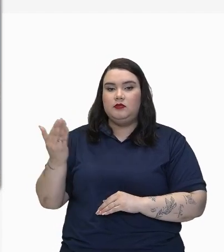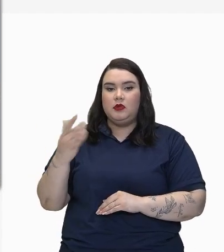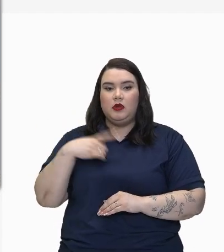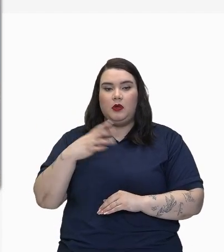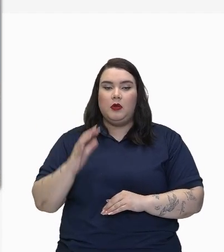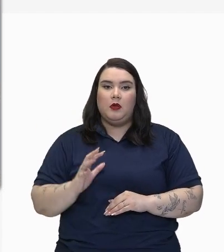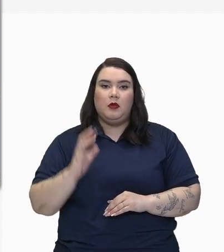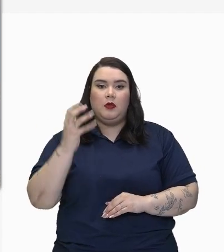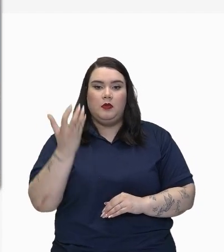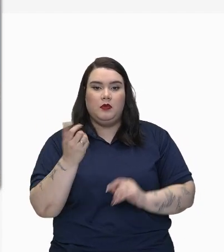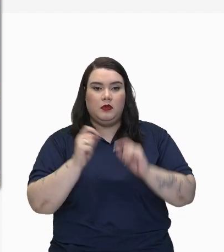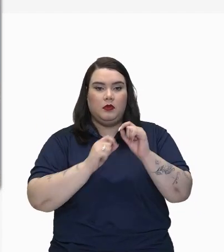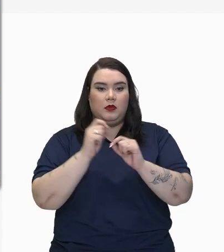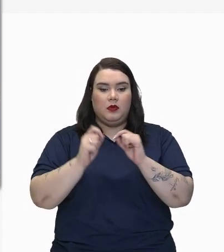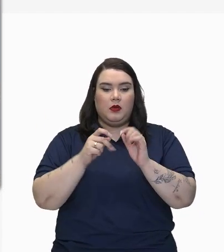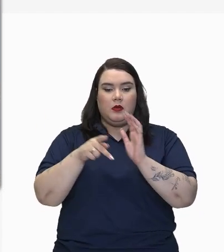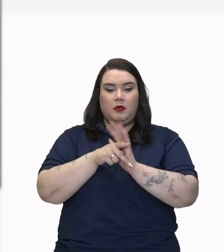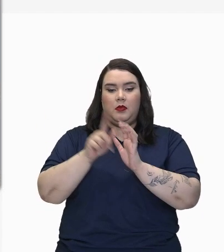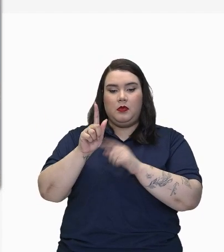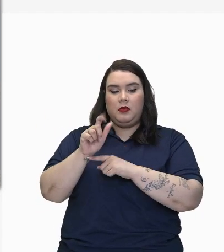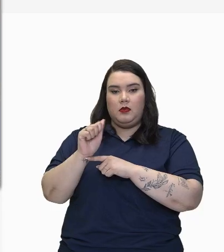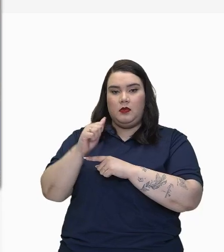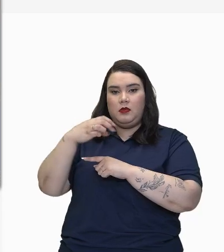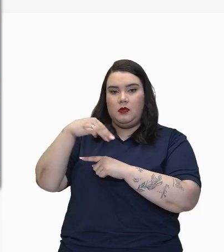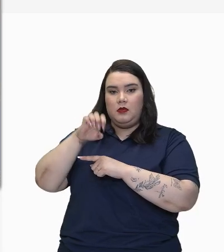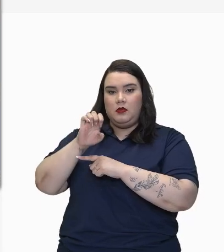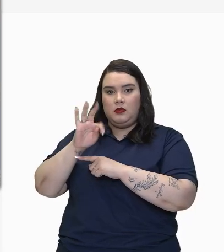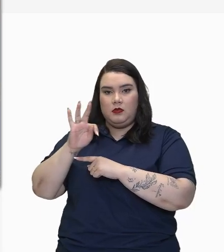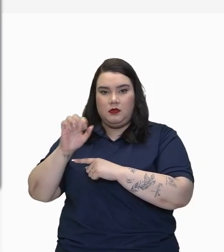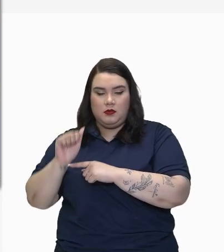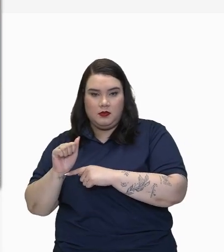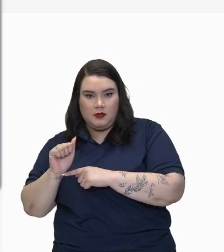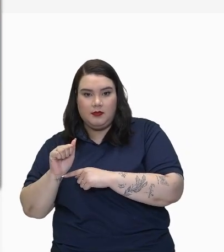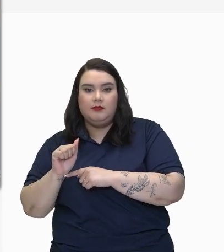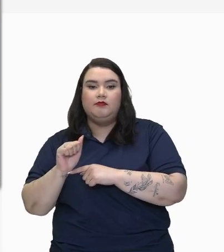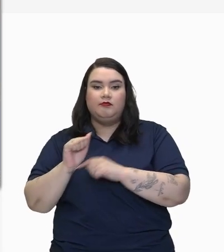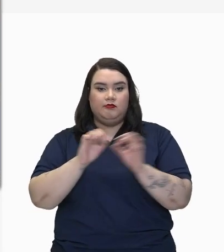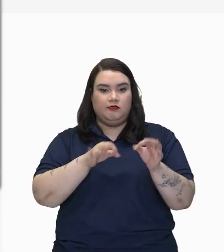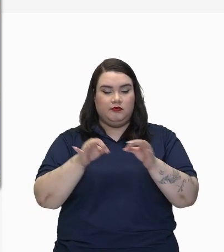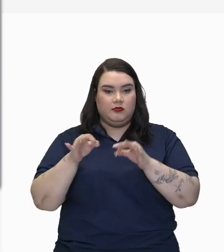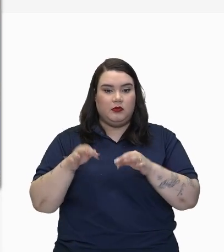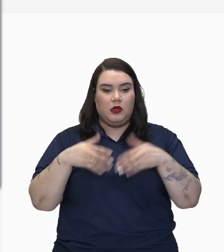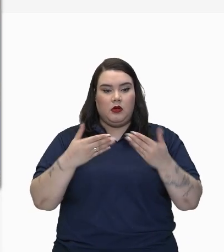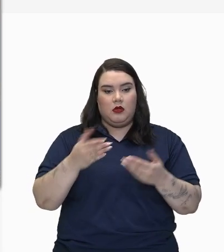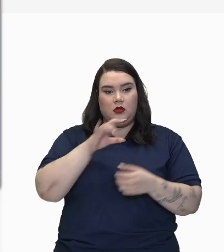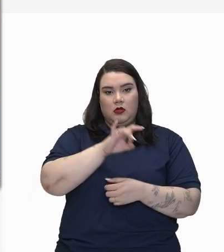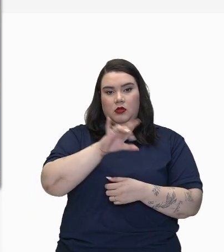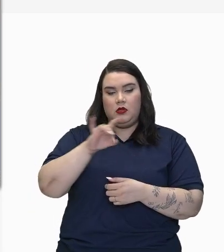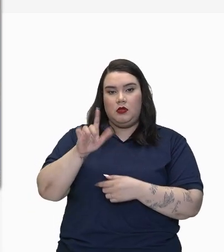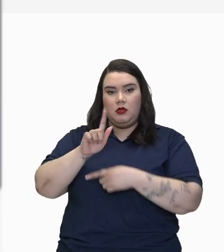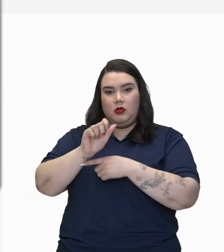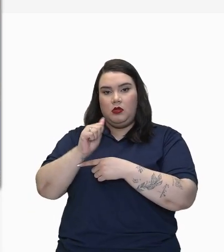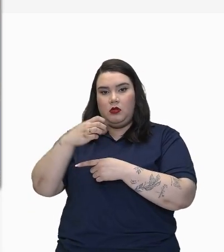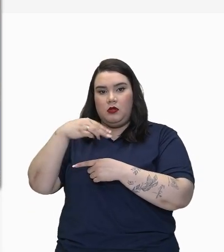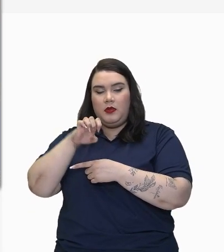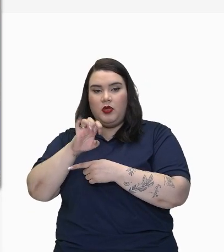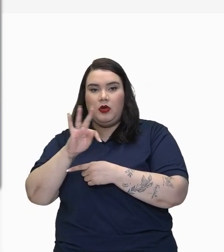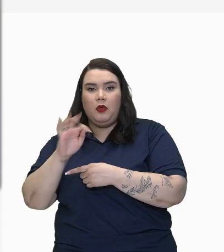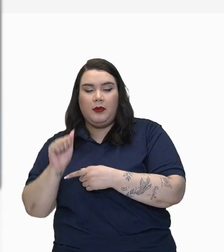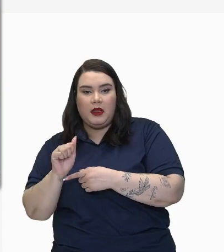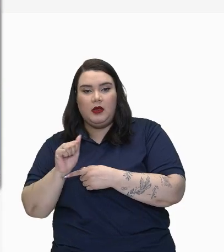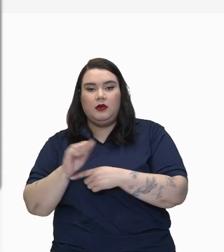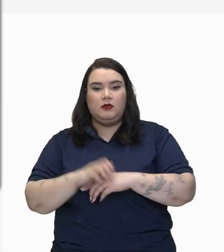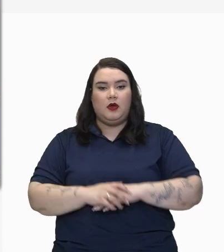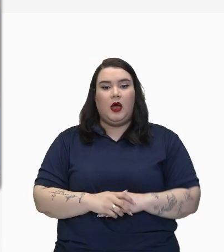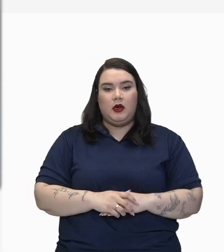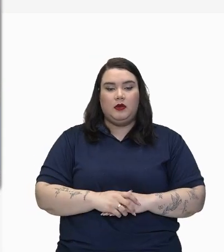ocorre a união de gametas, gameta masculino e gameta feminino. Cada gameta vai levar ali o seu gene. E